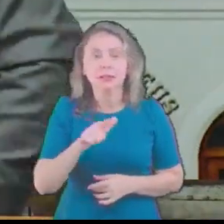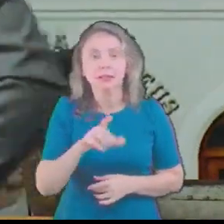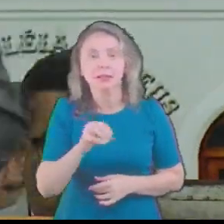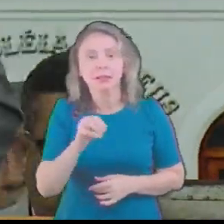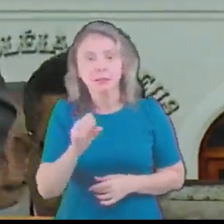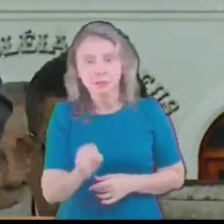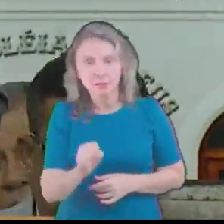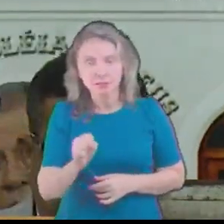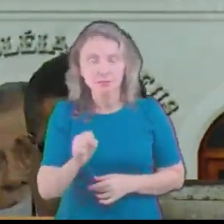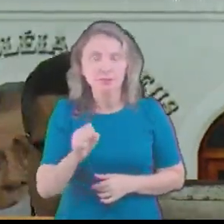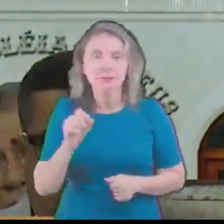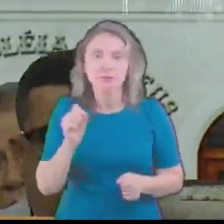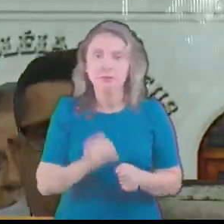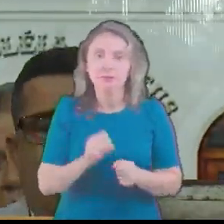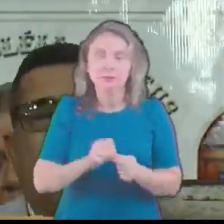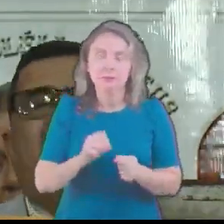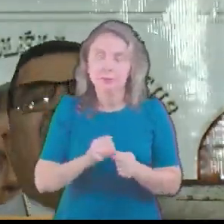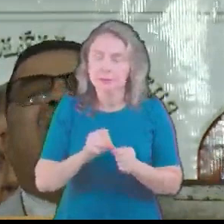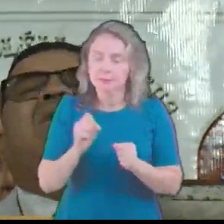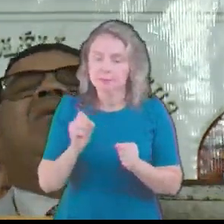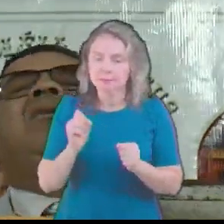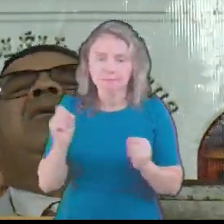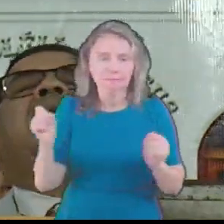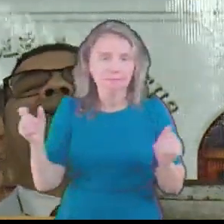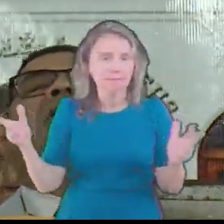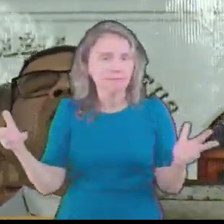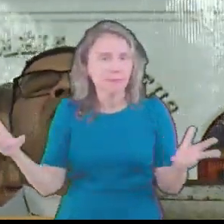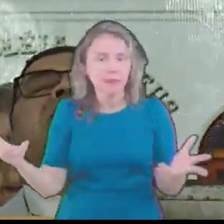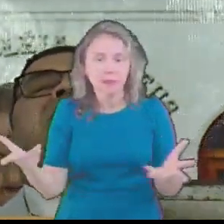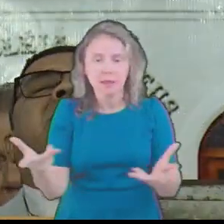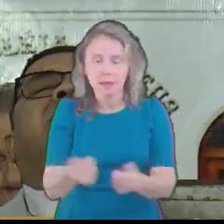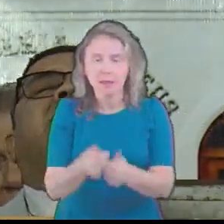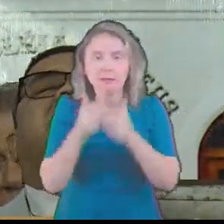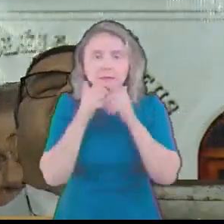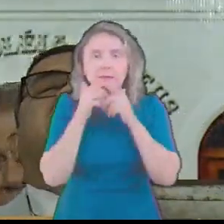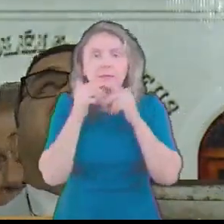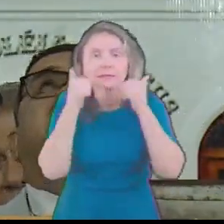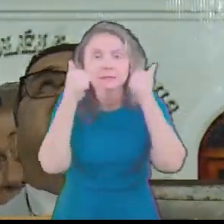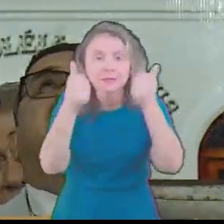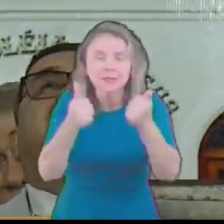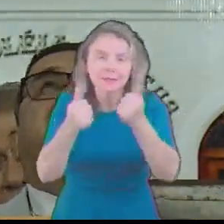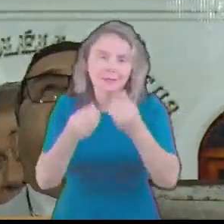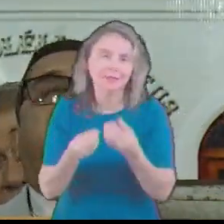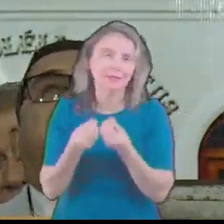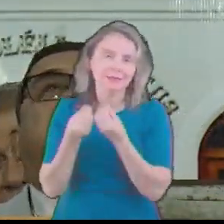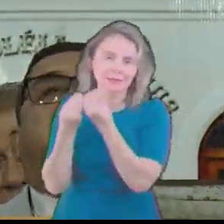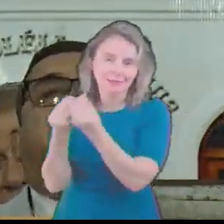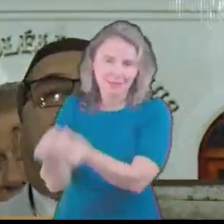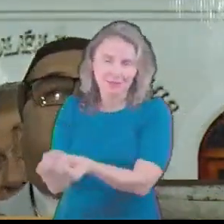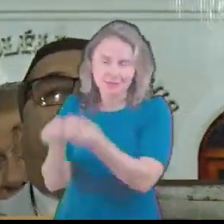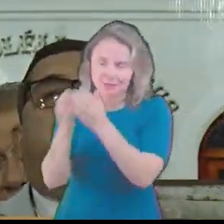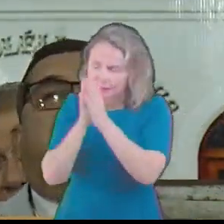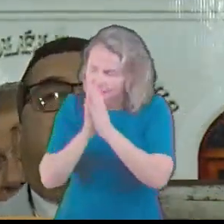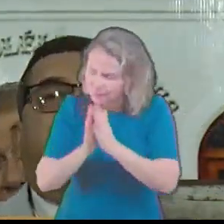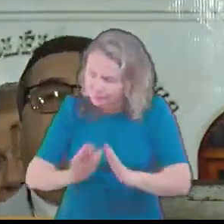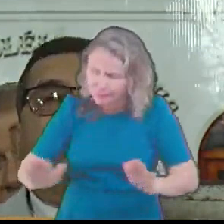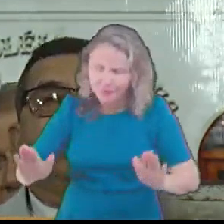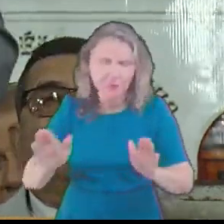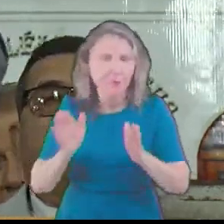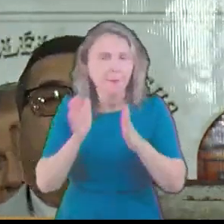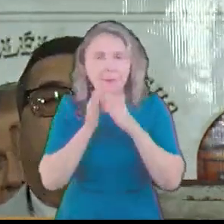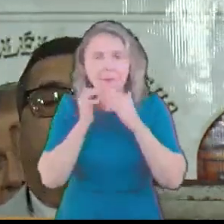espetacular. Ela deu o melhor para Jesus. Ela adorou com o melhor. Ela